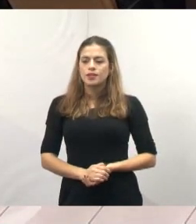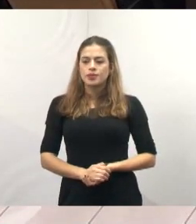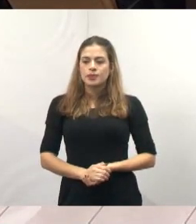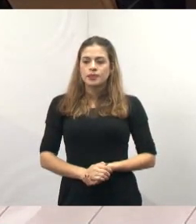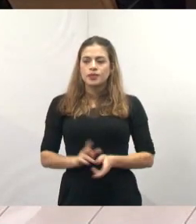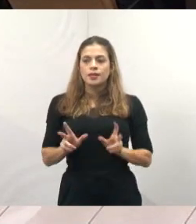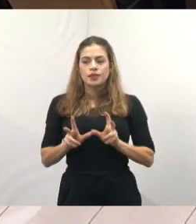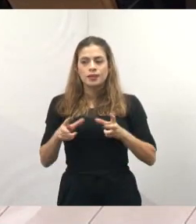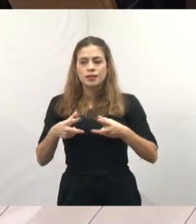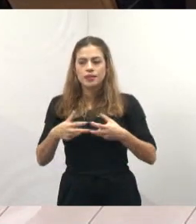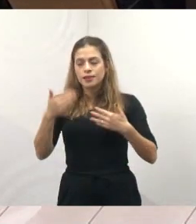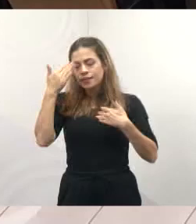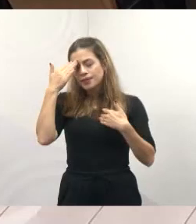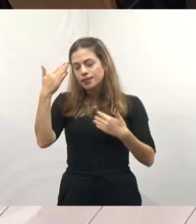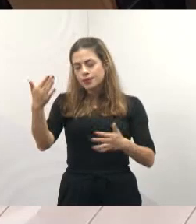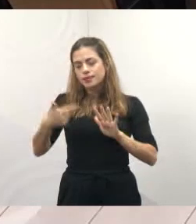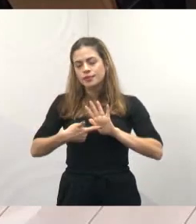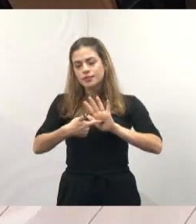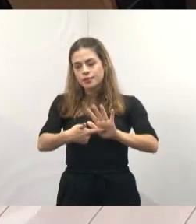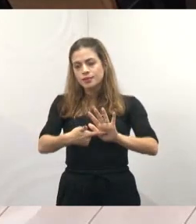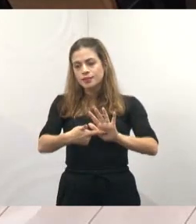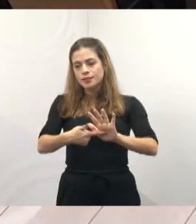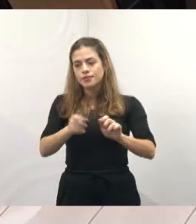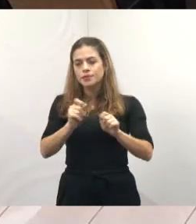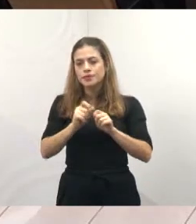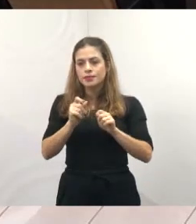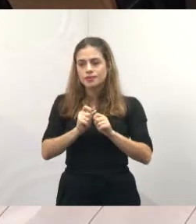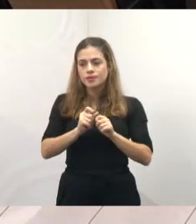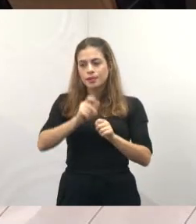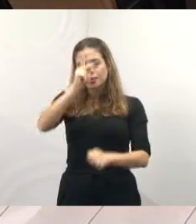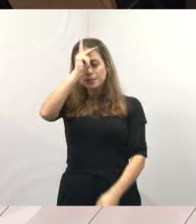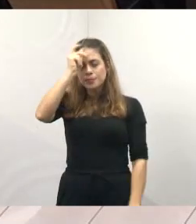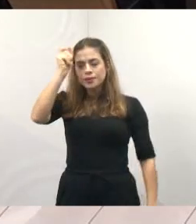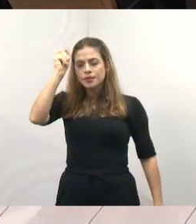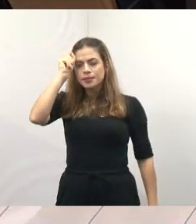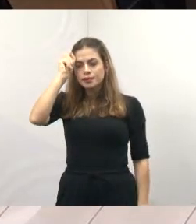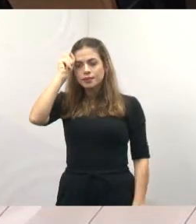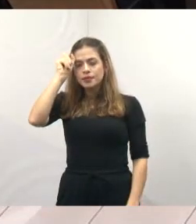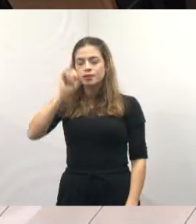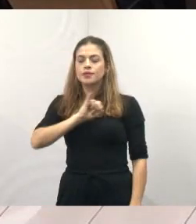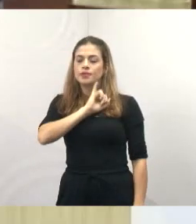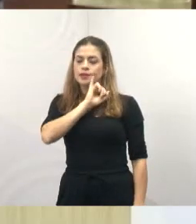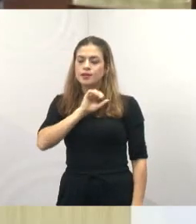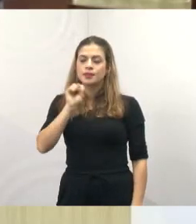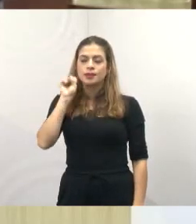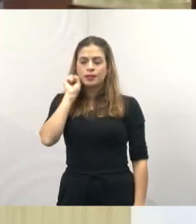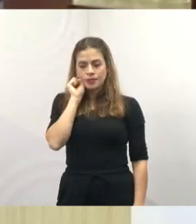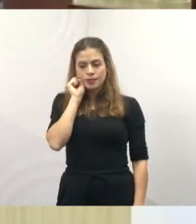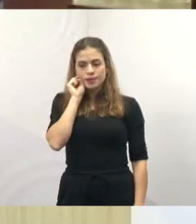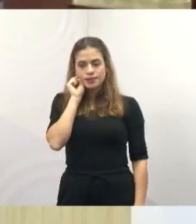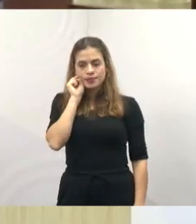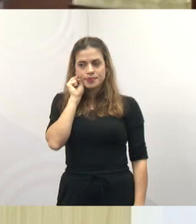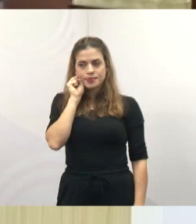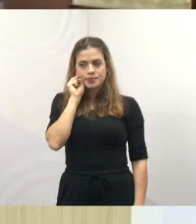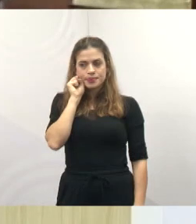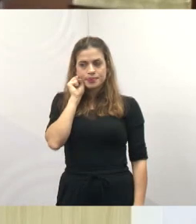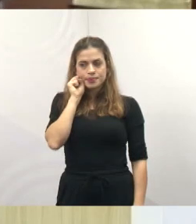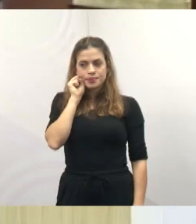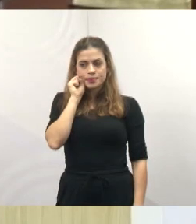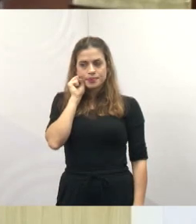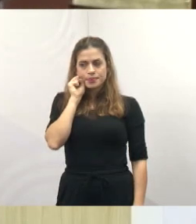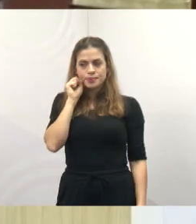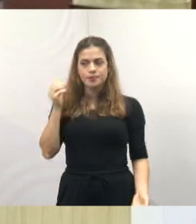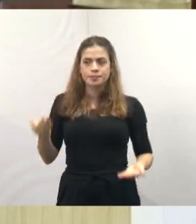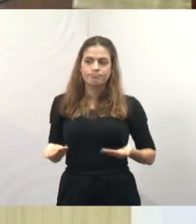A Câmara agradece a exposição feita pelo excelentíssimo prefeito Isaías José de Santana.